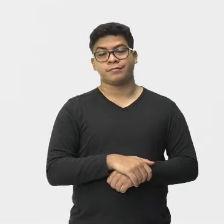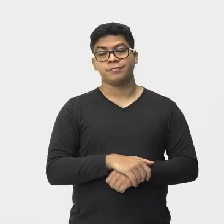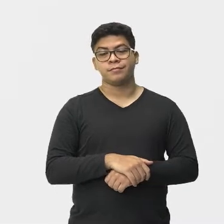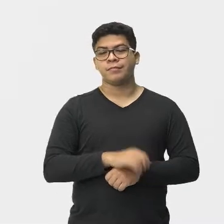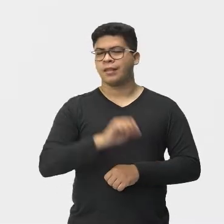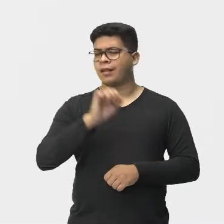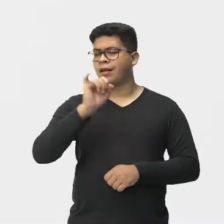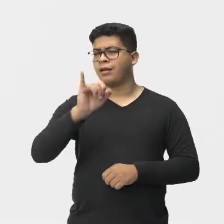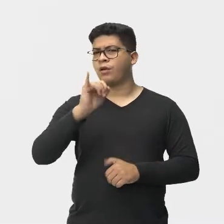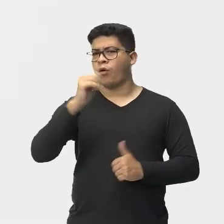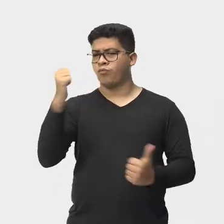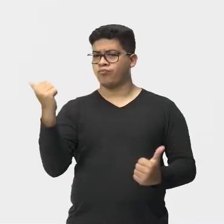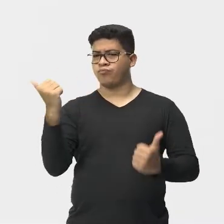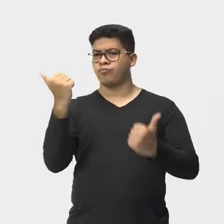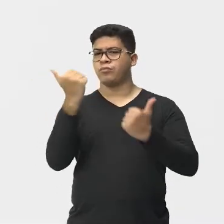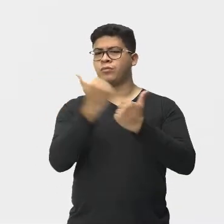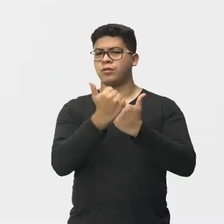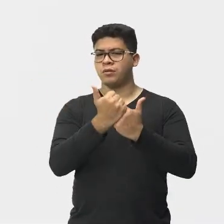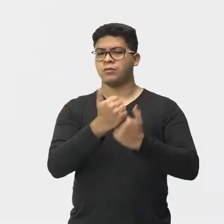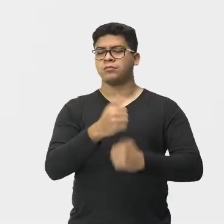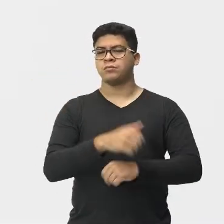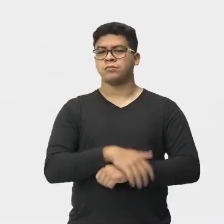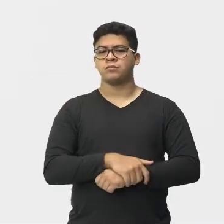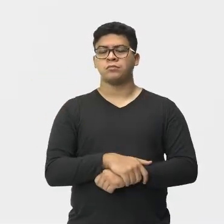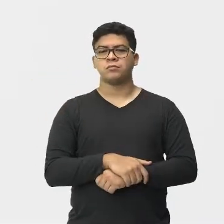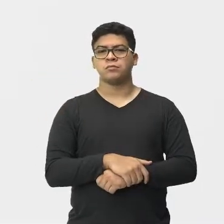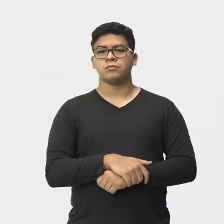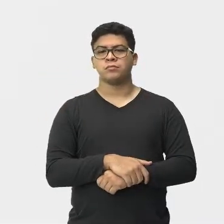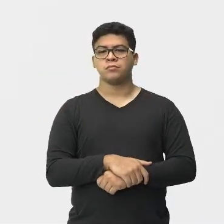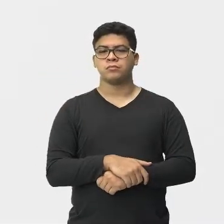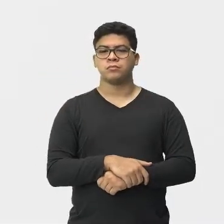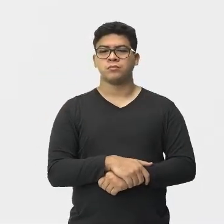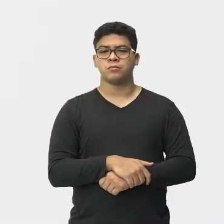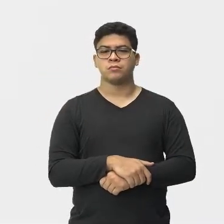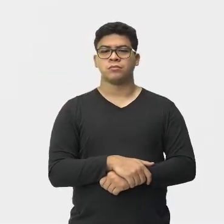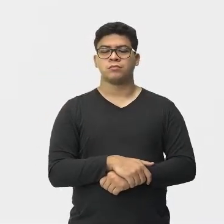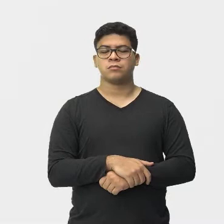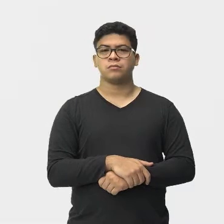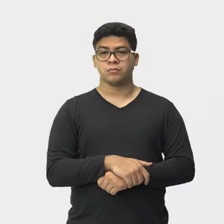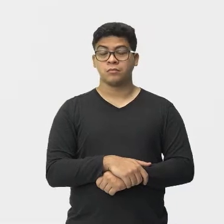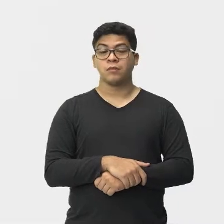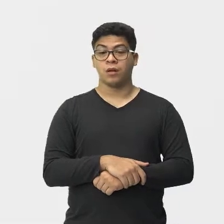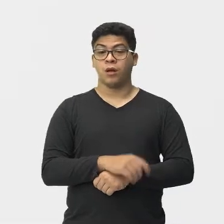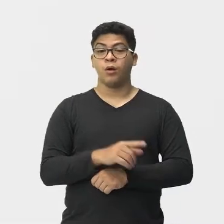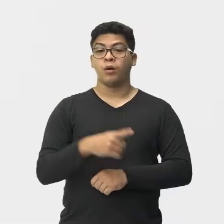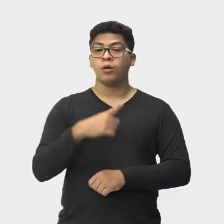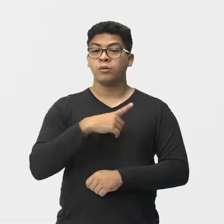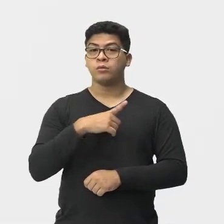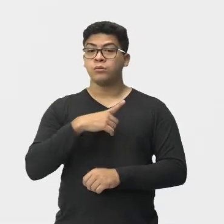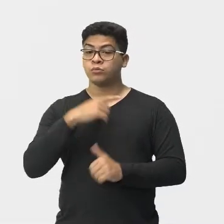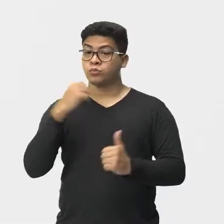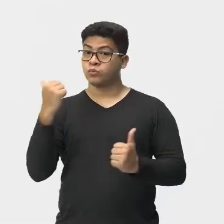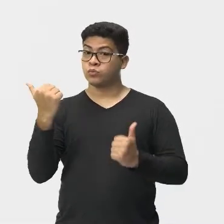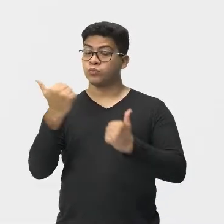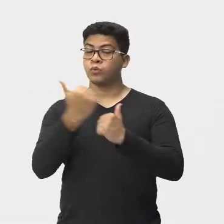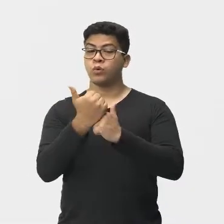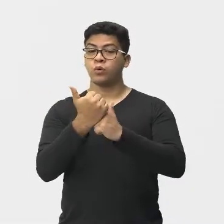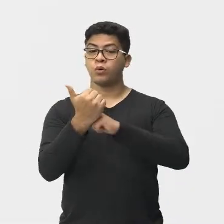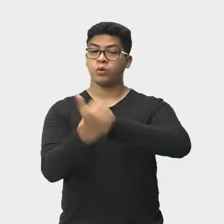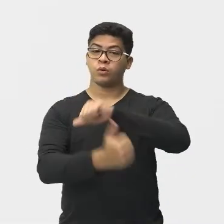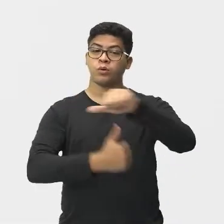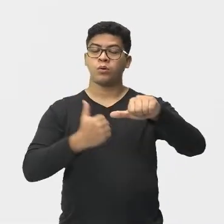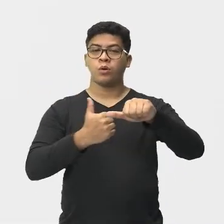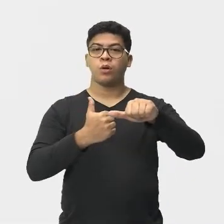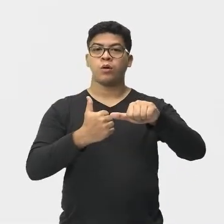toda essa resposta, la creación de una universidad, eu substituiria pelo